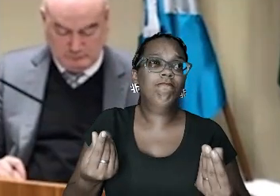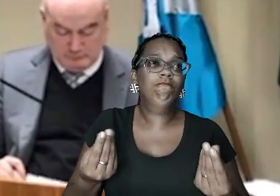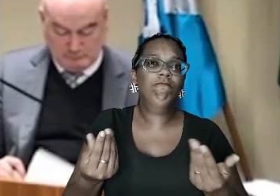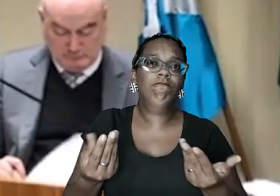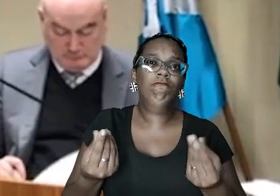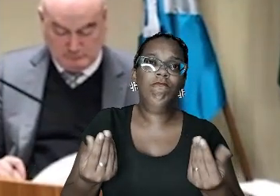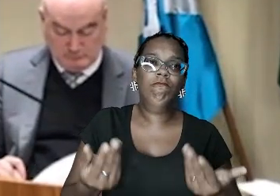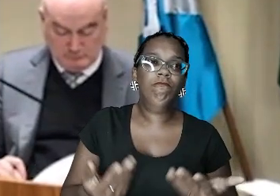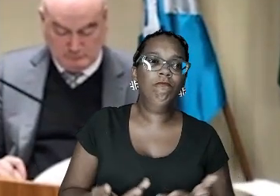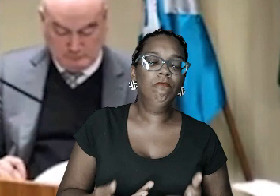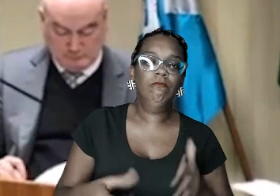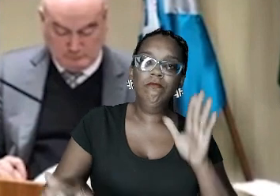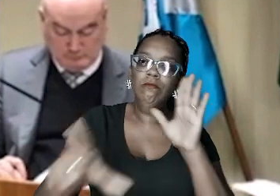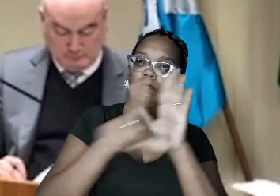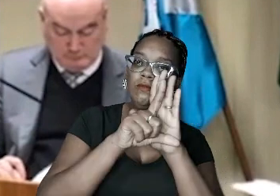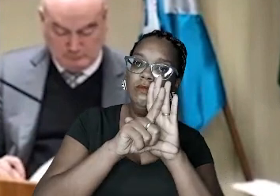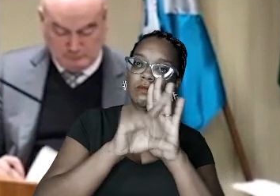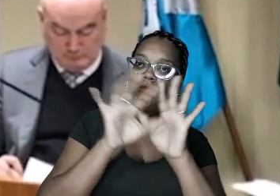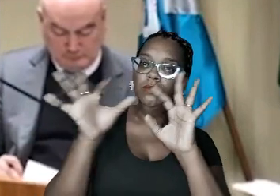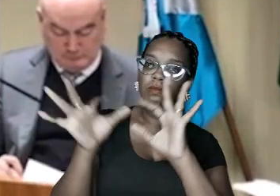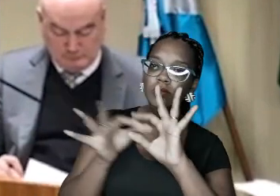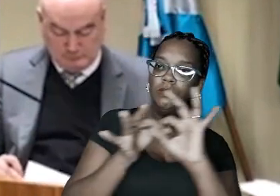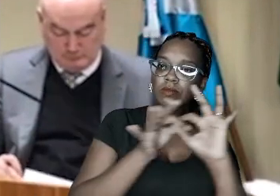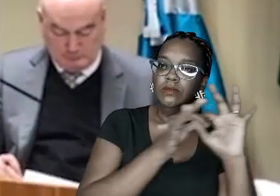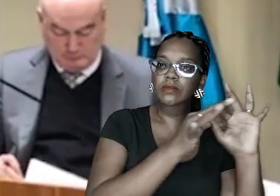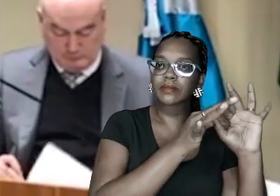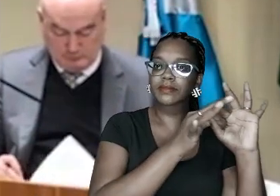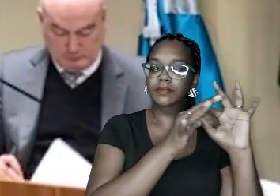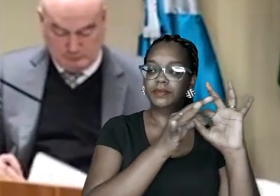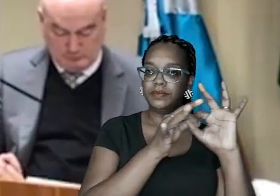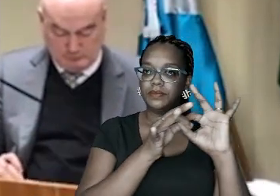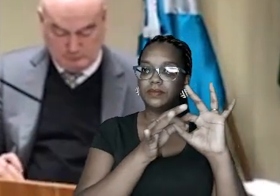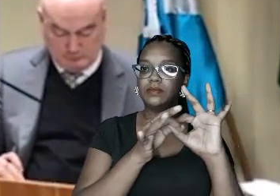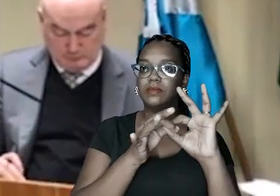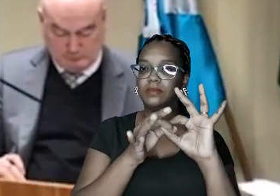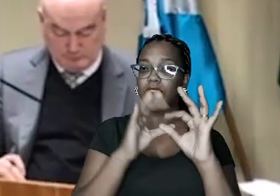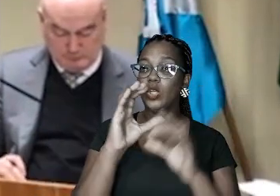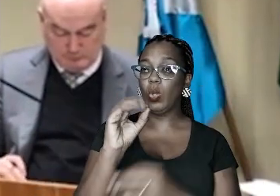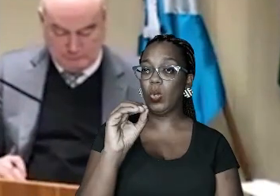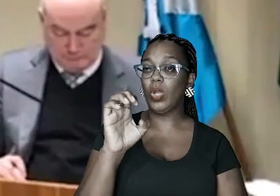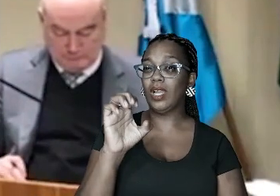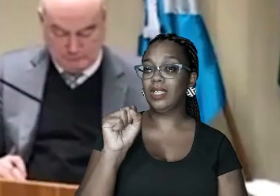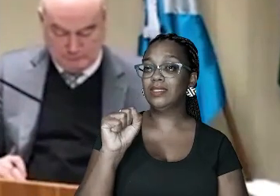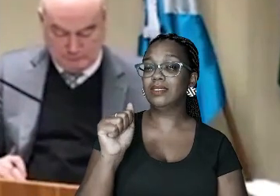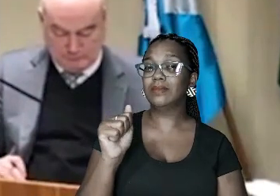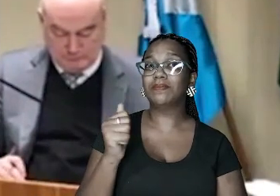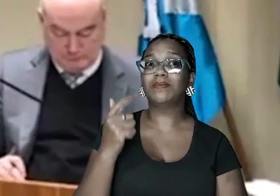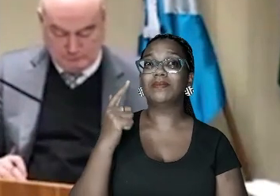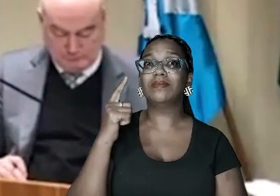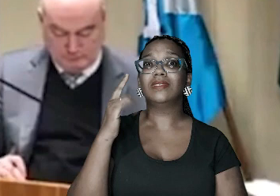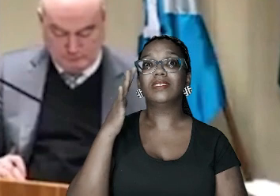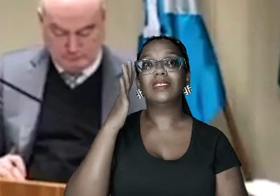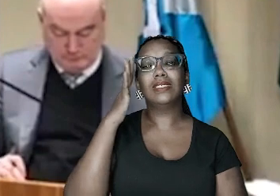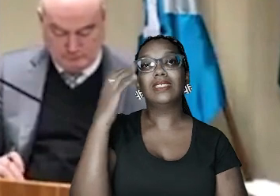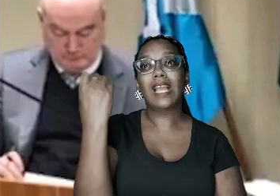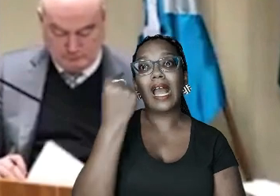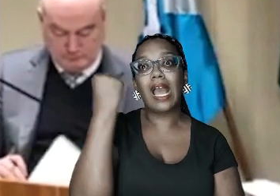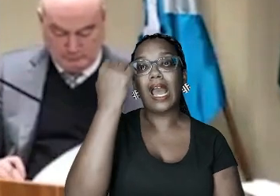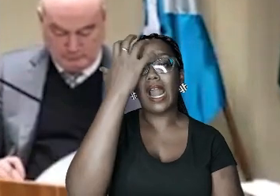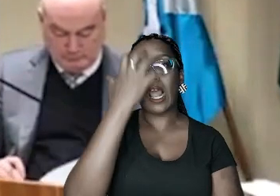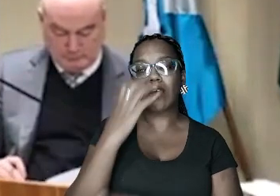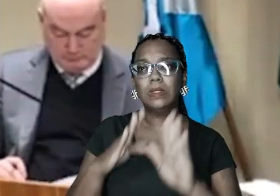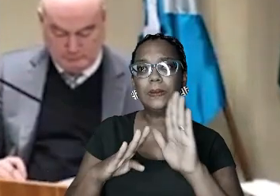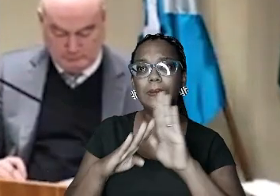legislação Coesa né com que que preveja uma gravidade crescente então